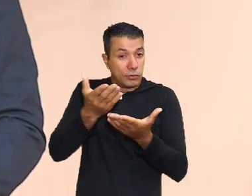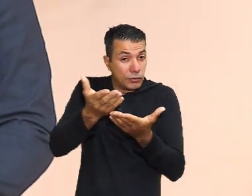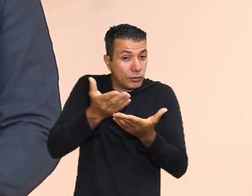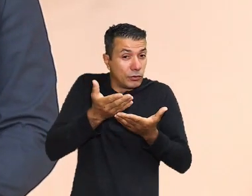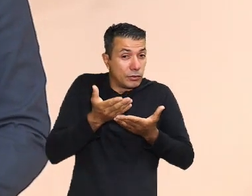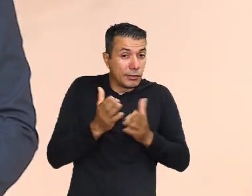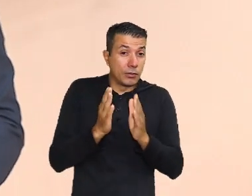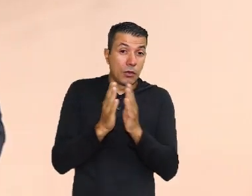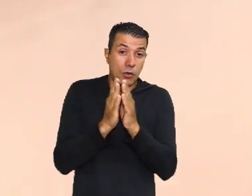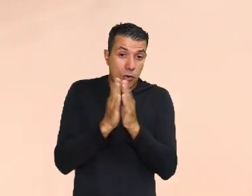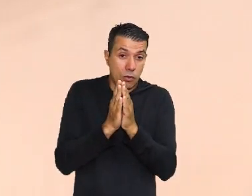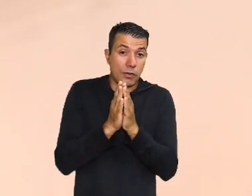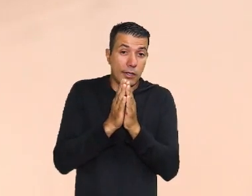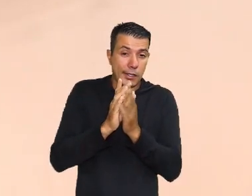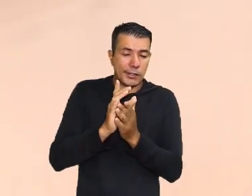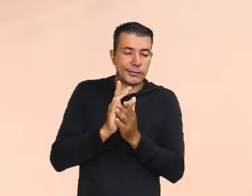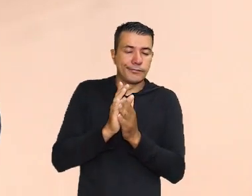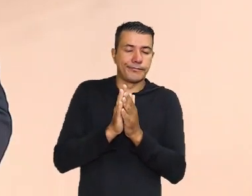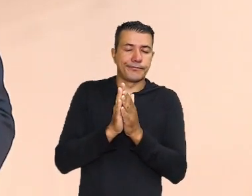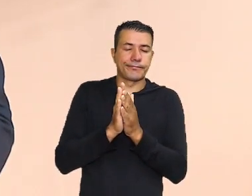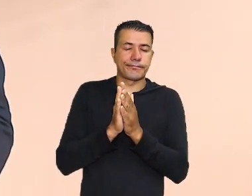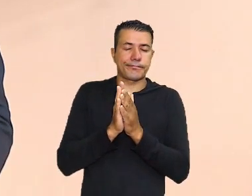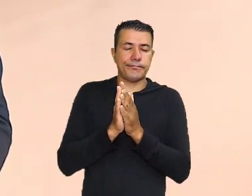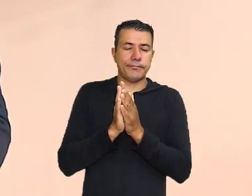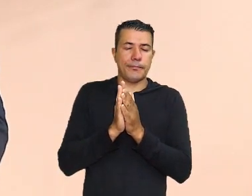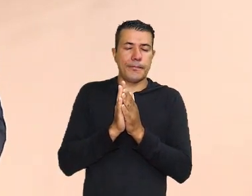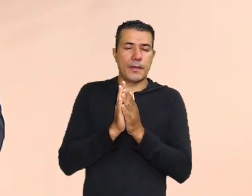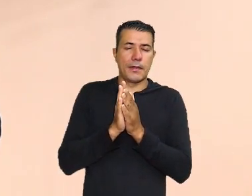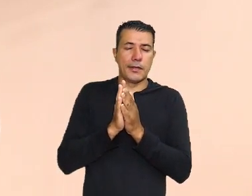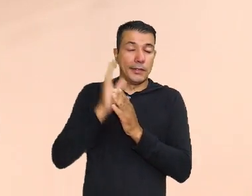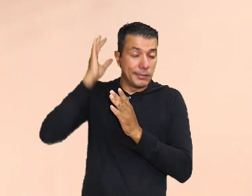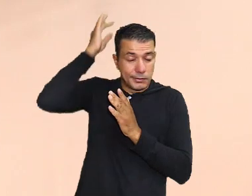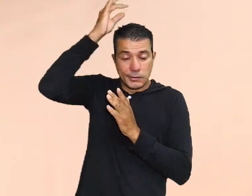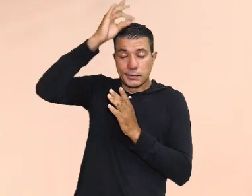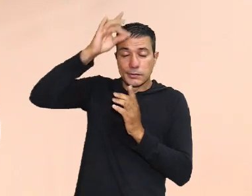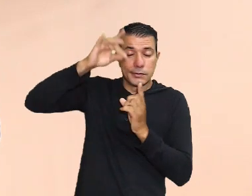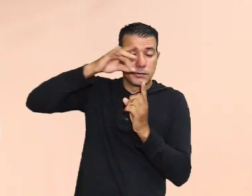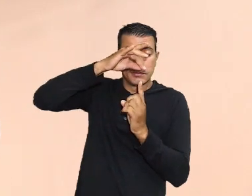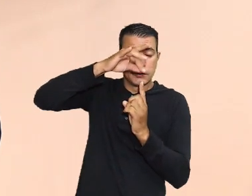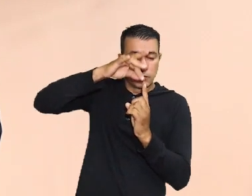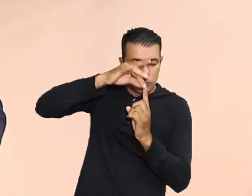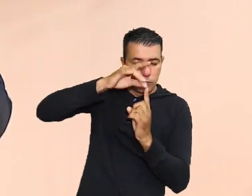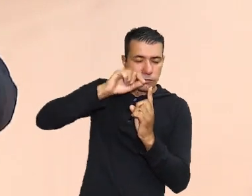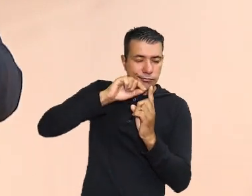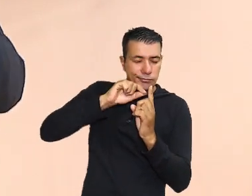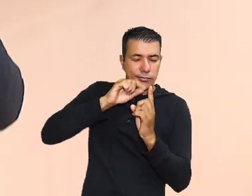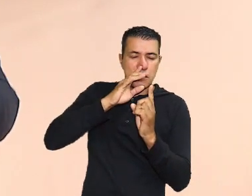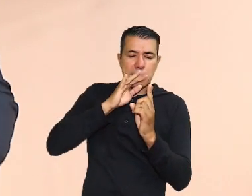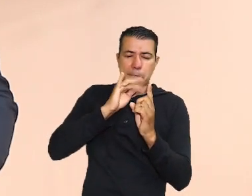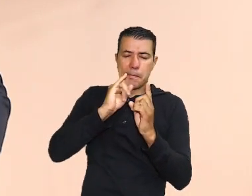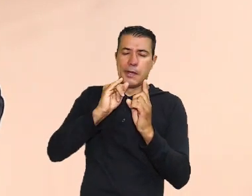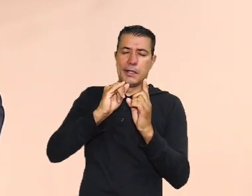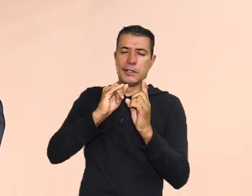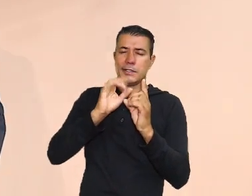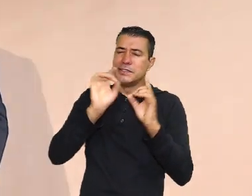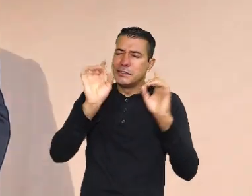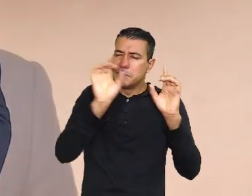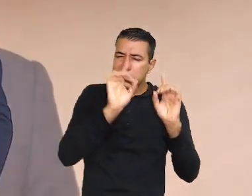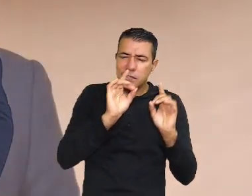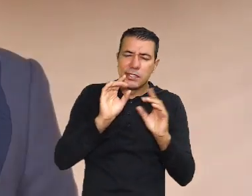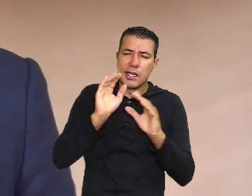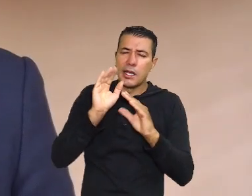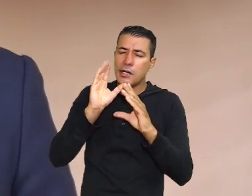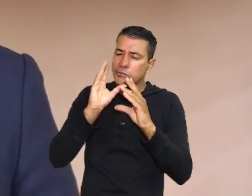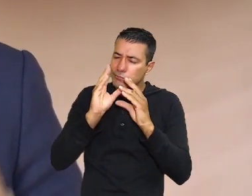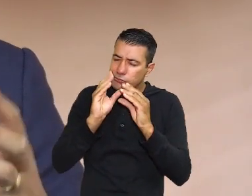momento possamos orar ao nosso Senhor. Vamos juntos? Santo Deus e Pai, muito obrigado por essa noite tão especial, porque